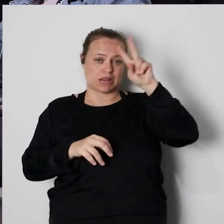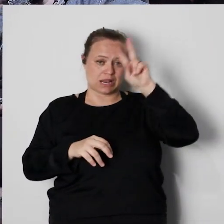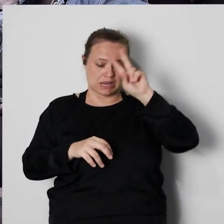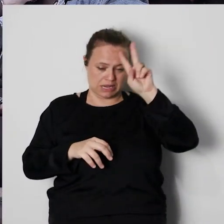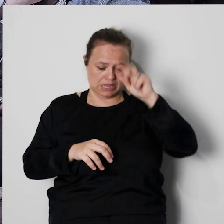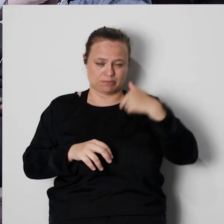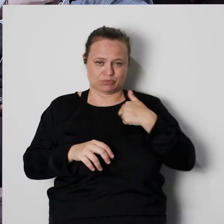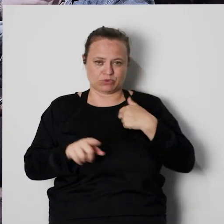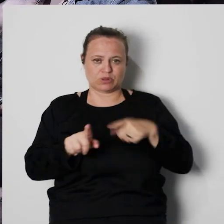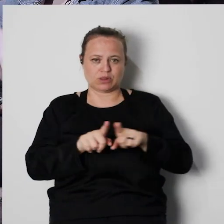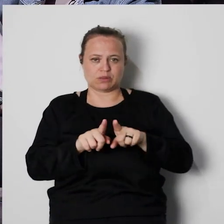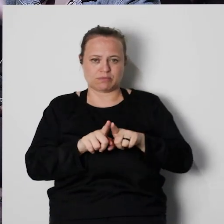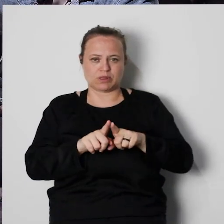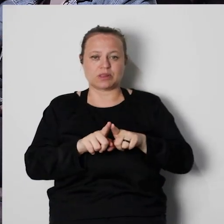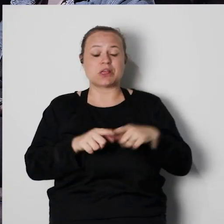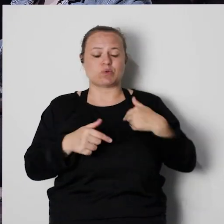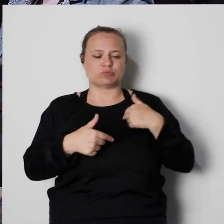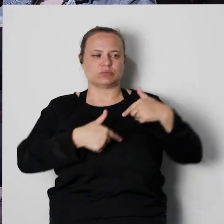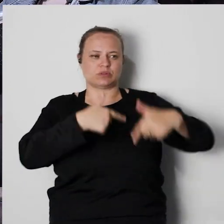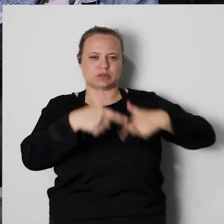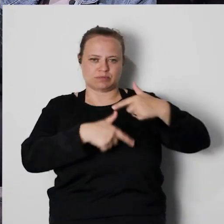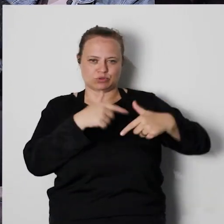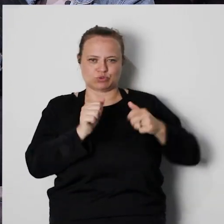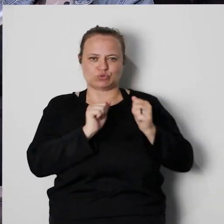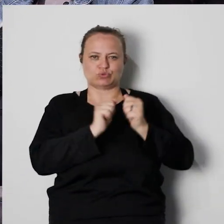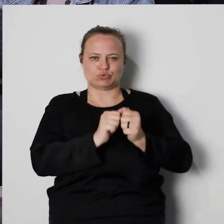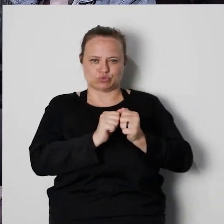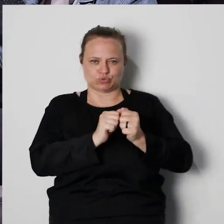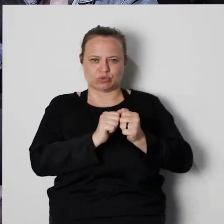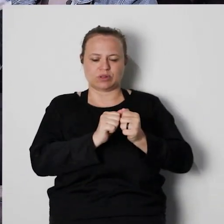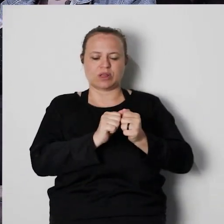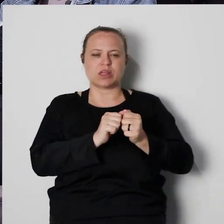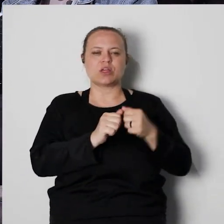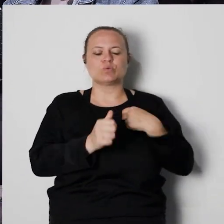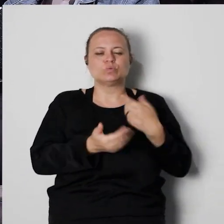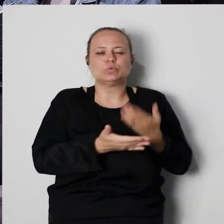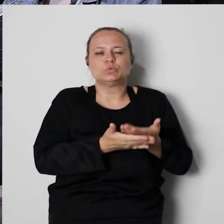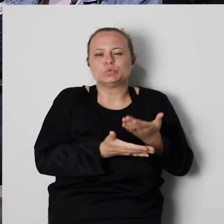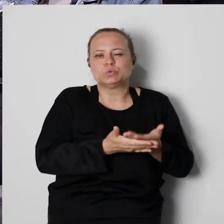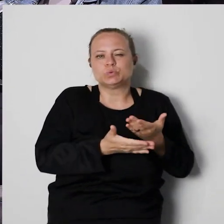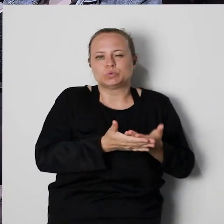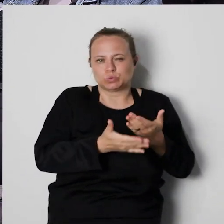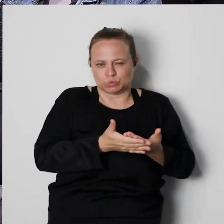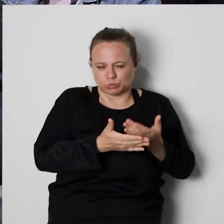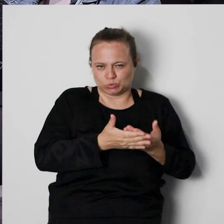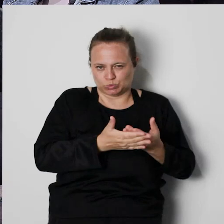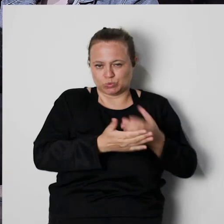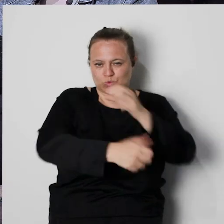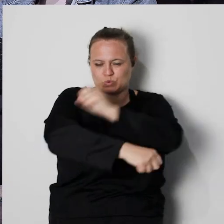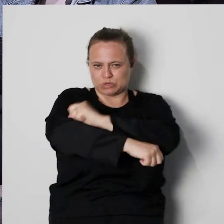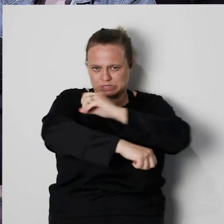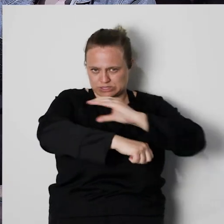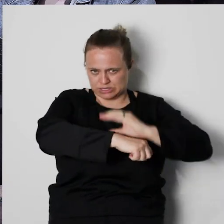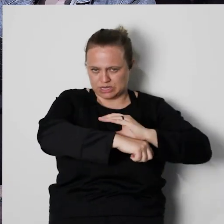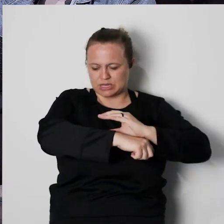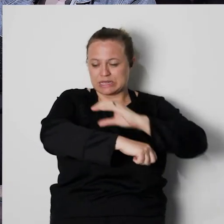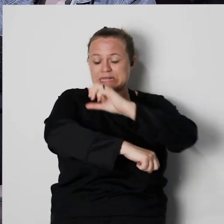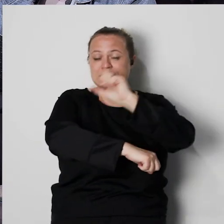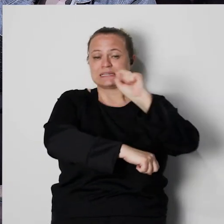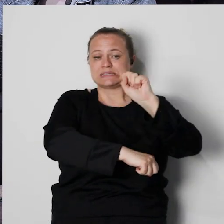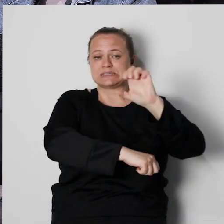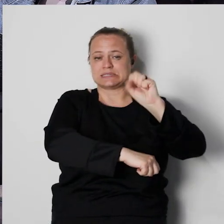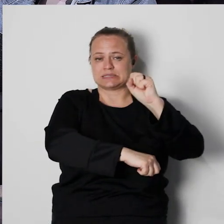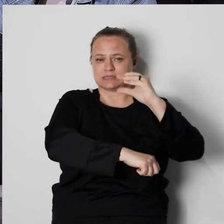outros dados, né? Agora a gente tem um gigantesco número de mapeamento também, de produções. Eu lembro quando estive